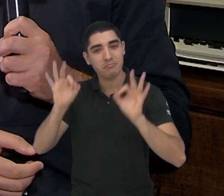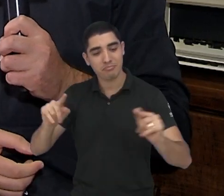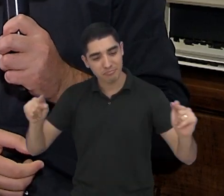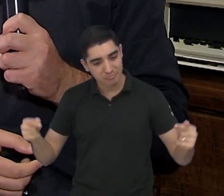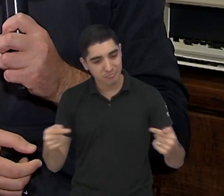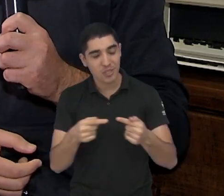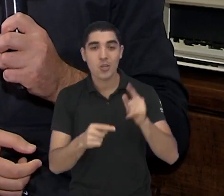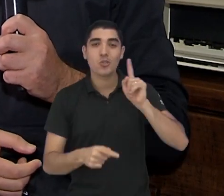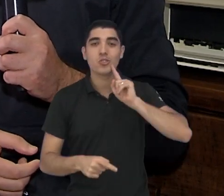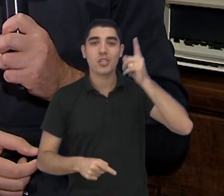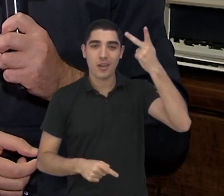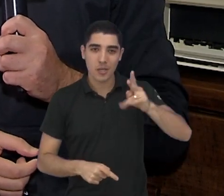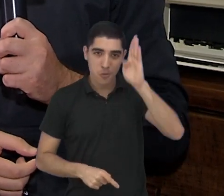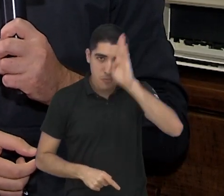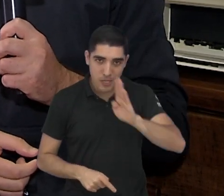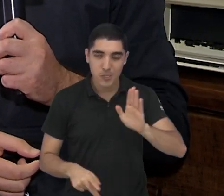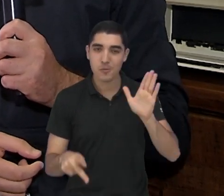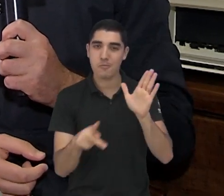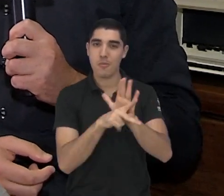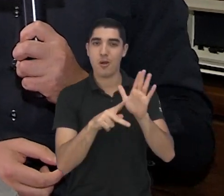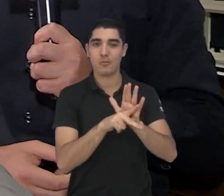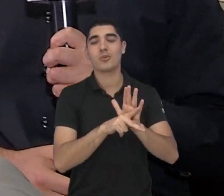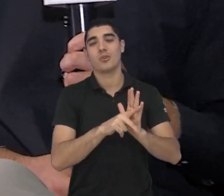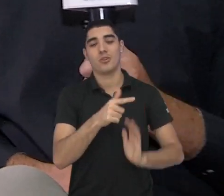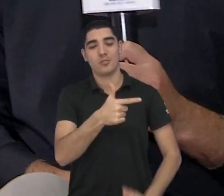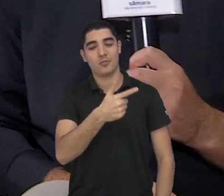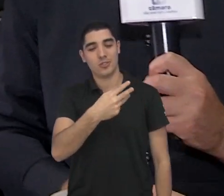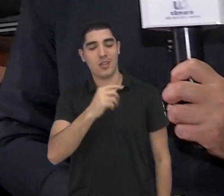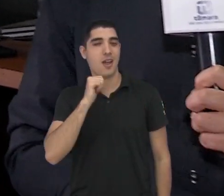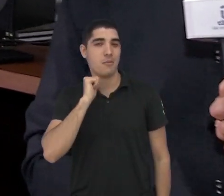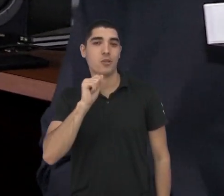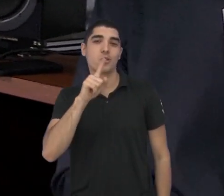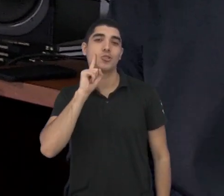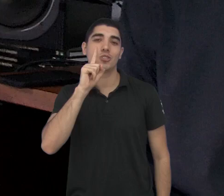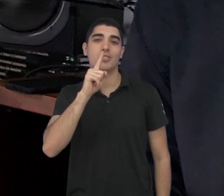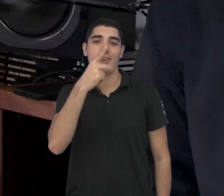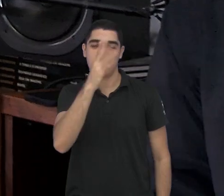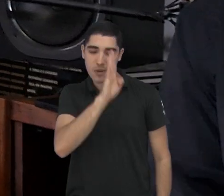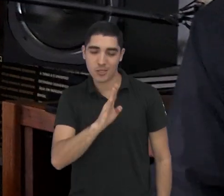abril, se tornou o Dia Nacional do Choro.